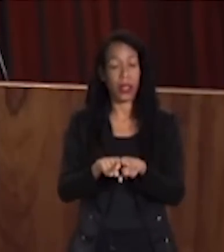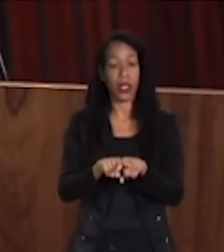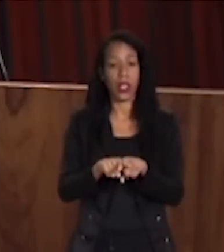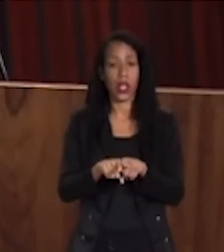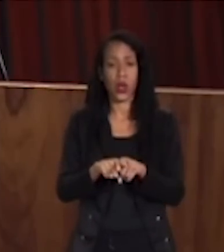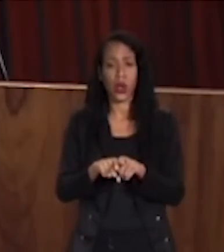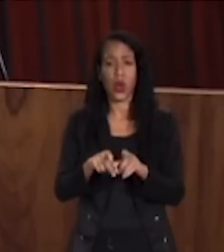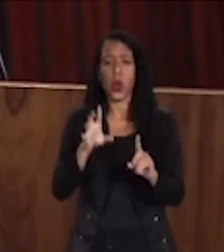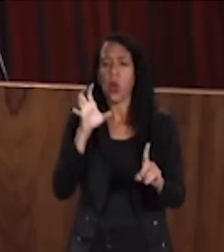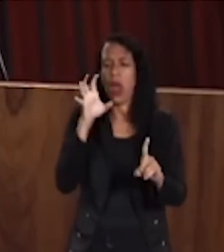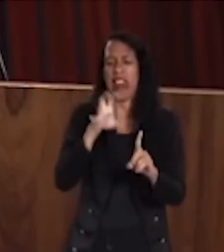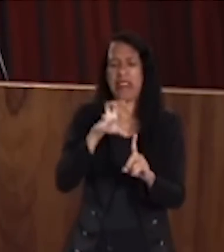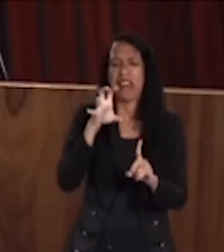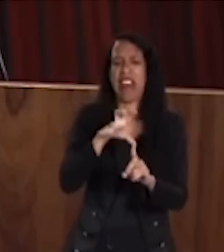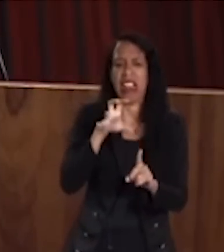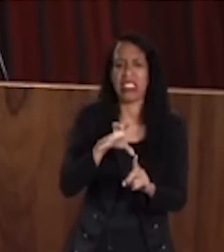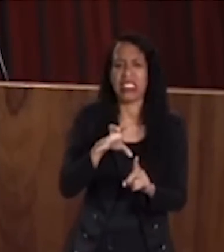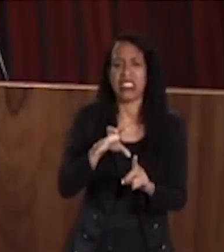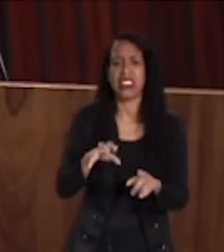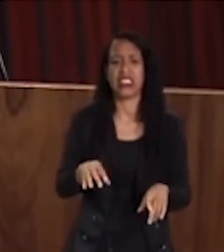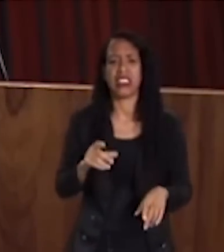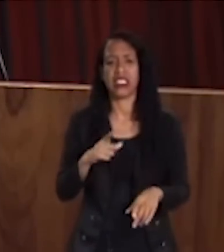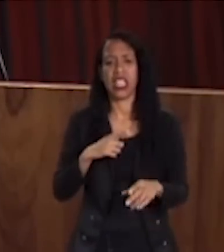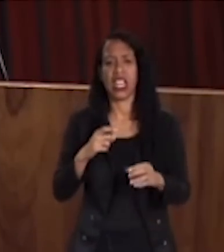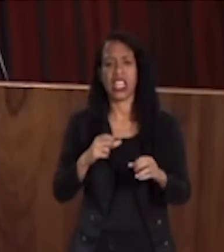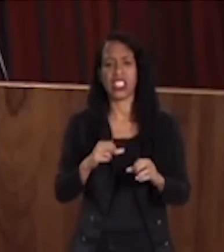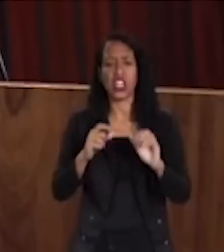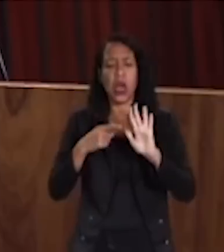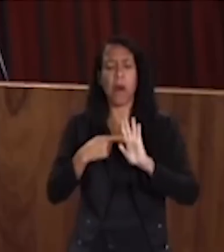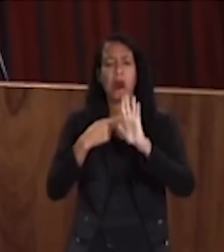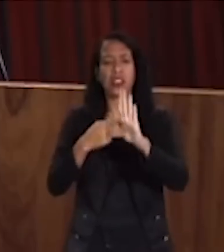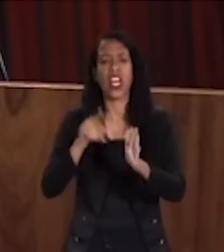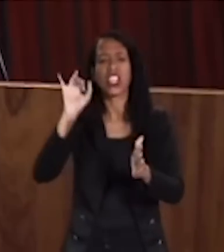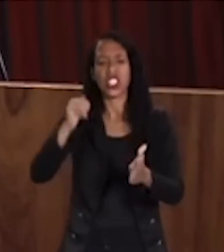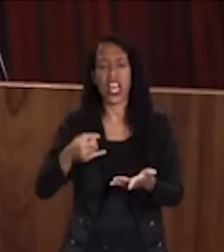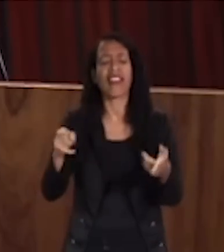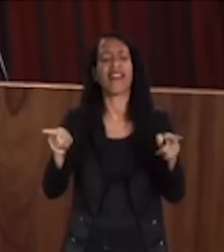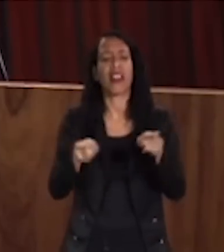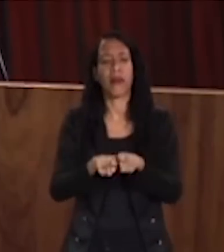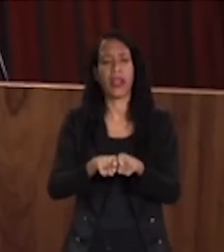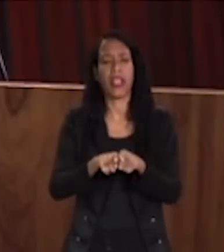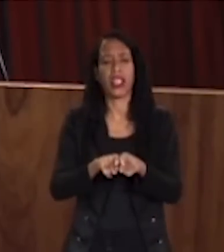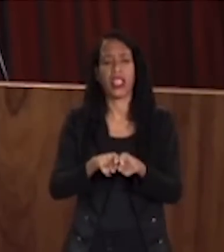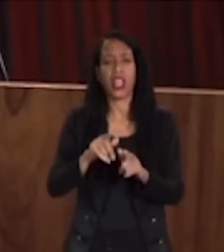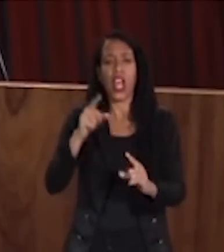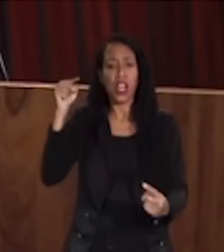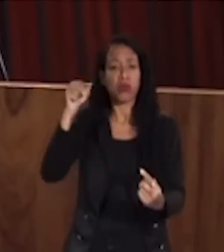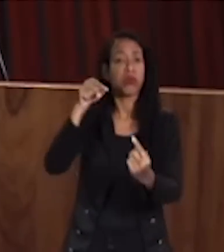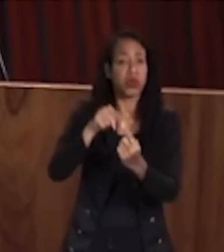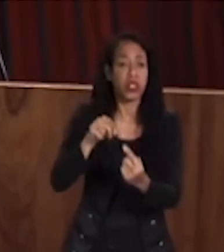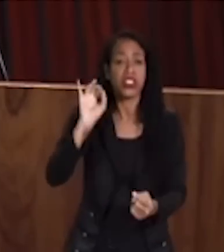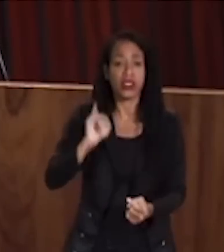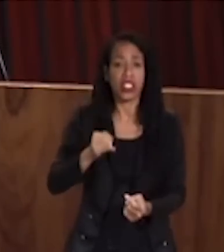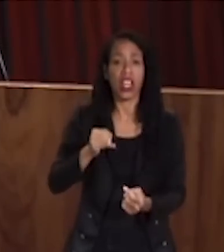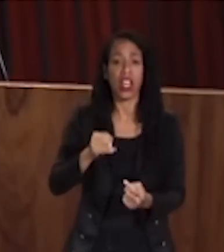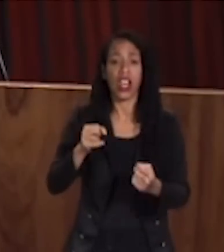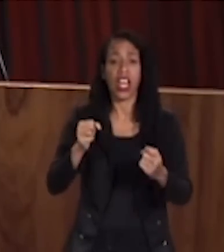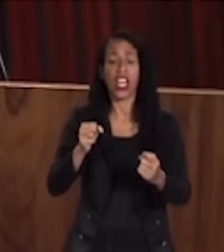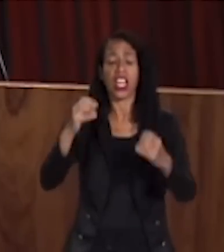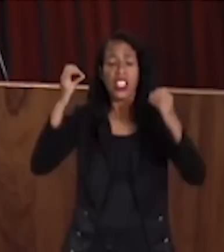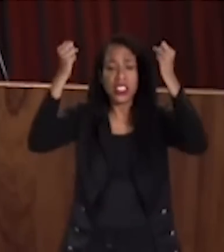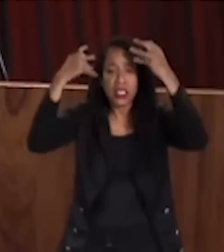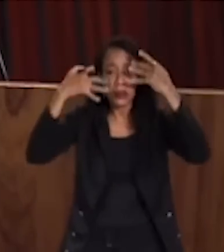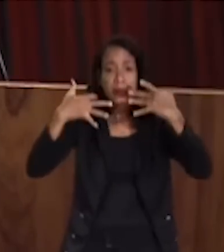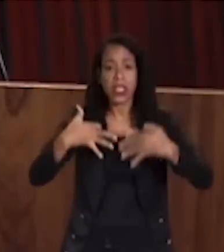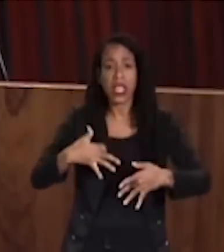um ataque deliberado com a exposição de fatos que já tinham sido também objetiva, formal e